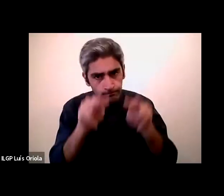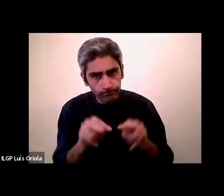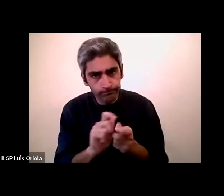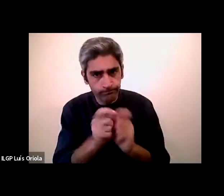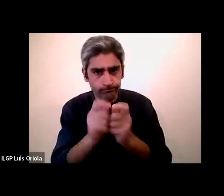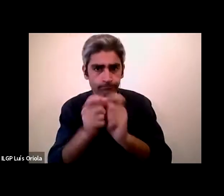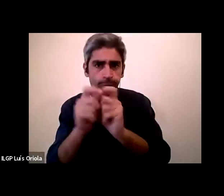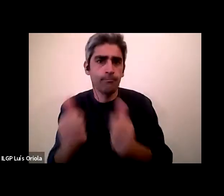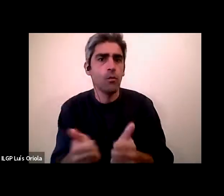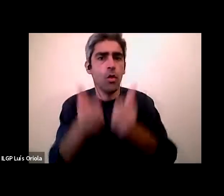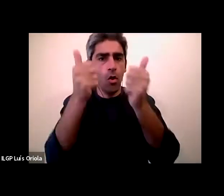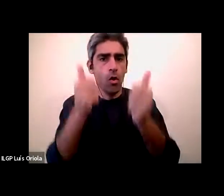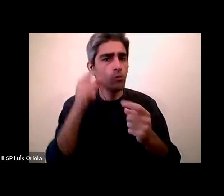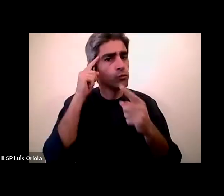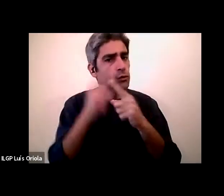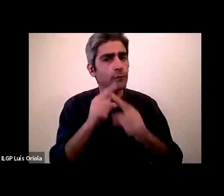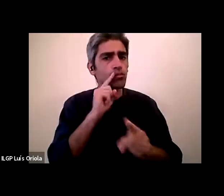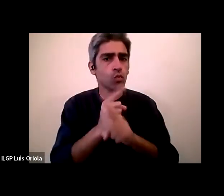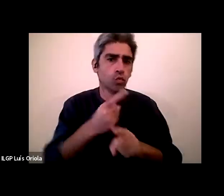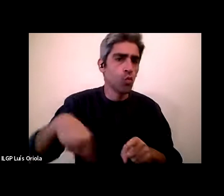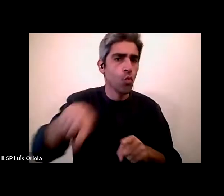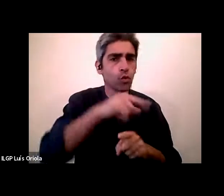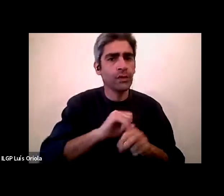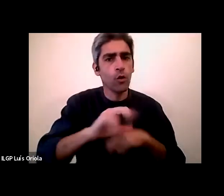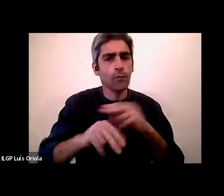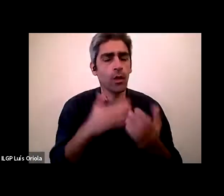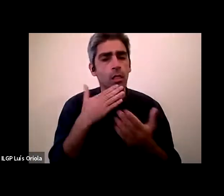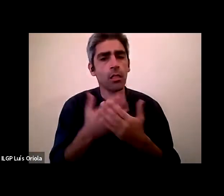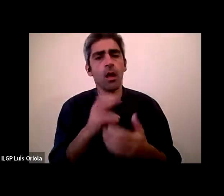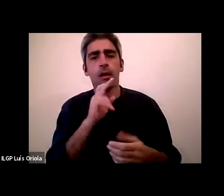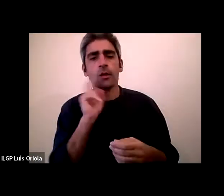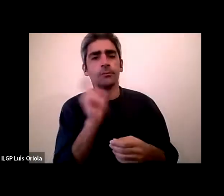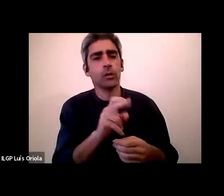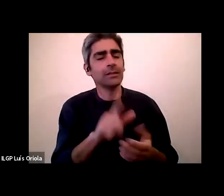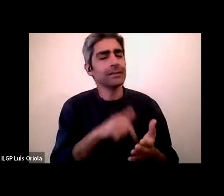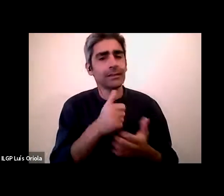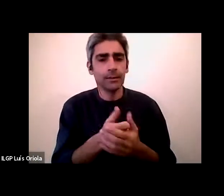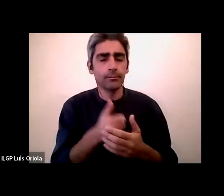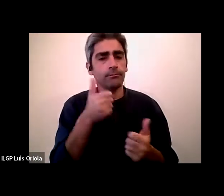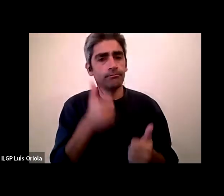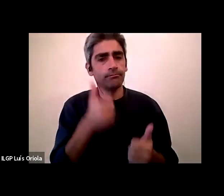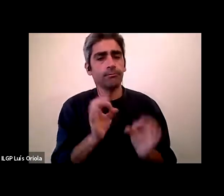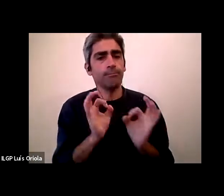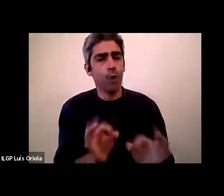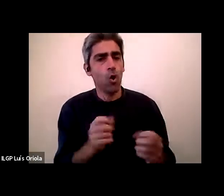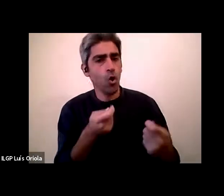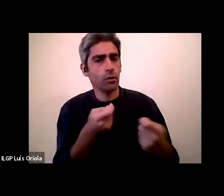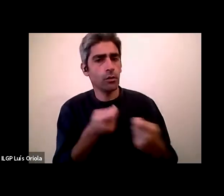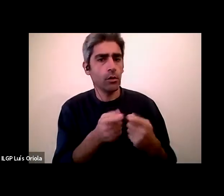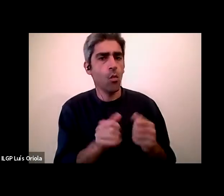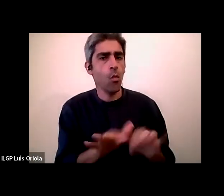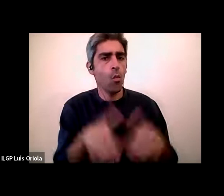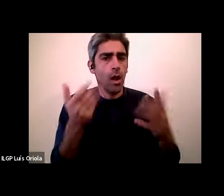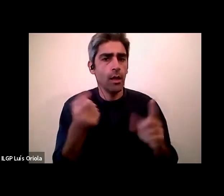este propósito comum de inovar para responder sempre com resposta pronta e adequada a